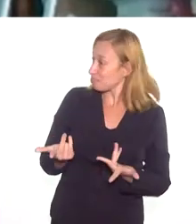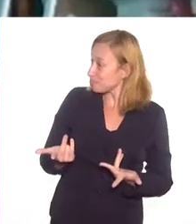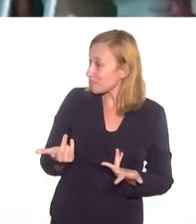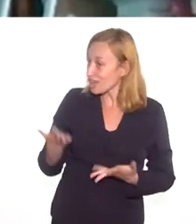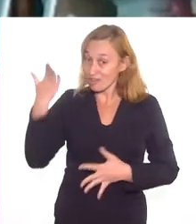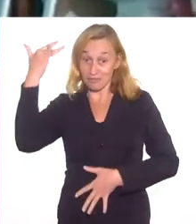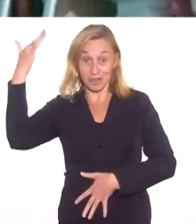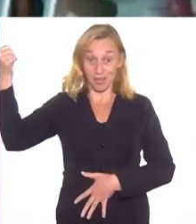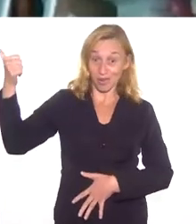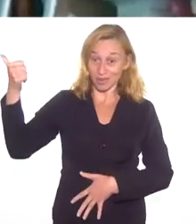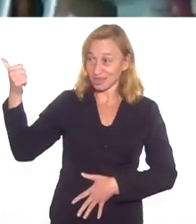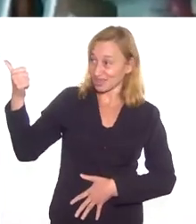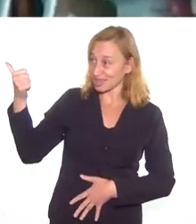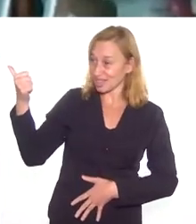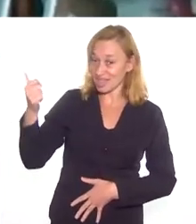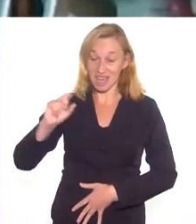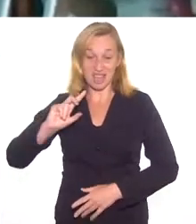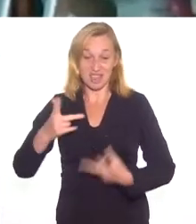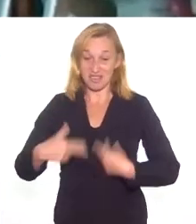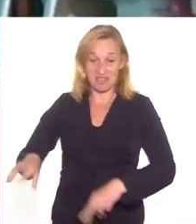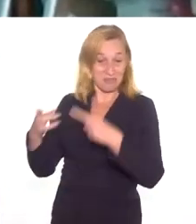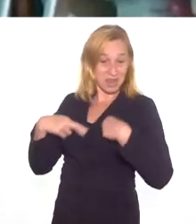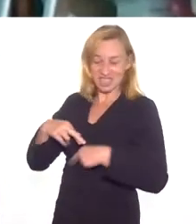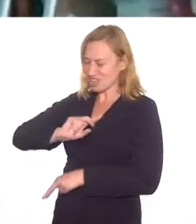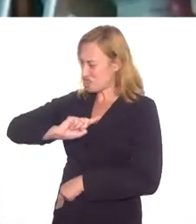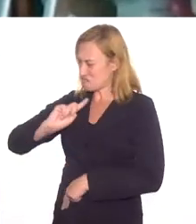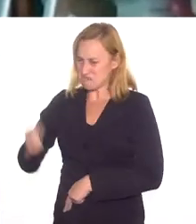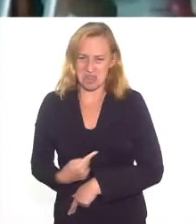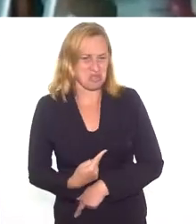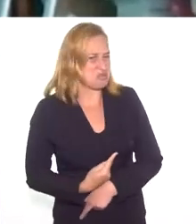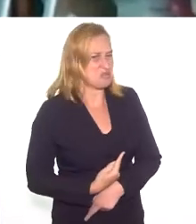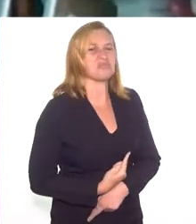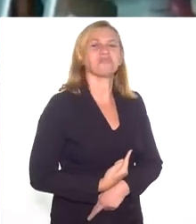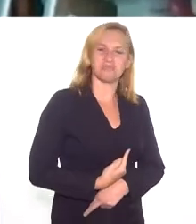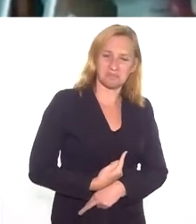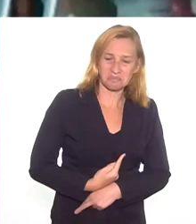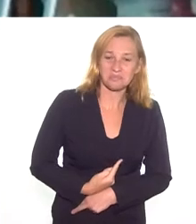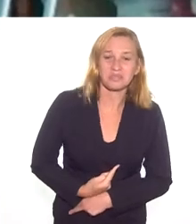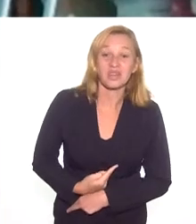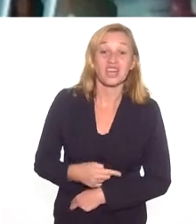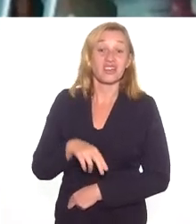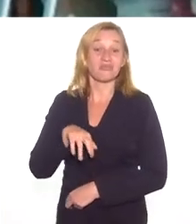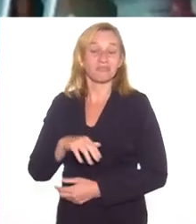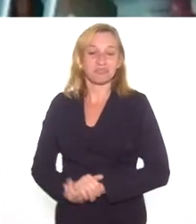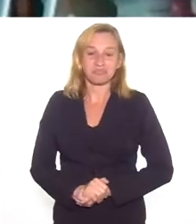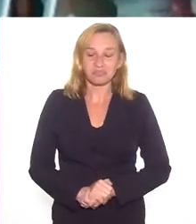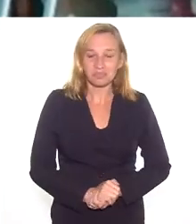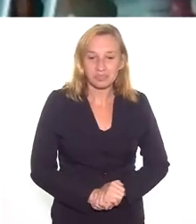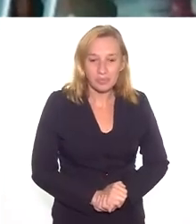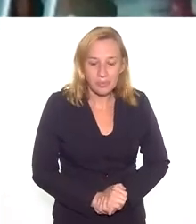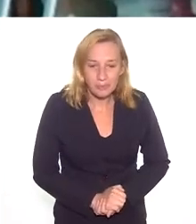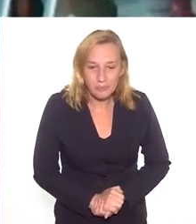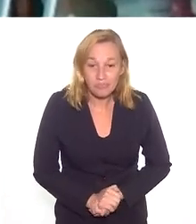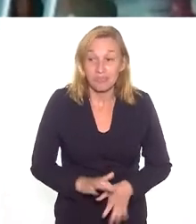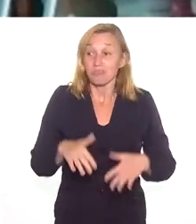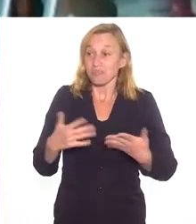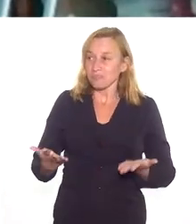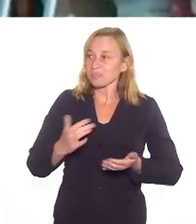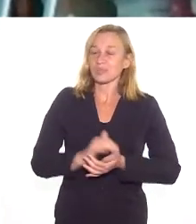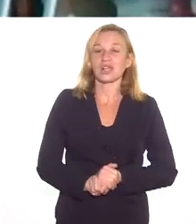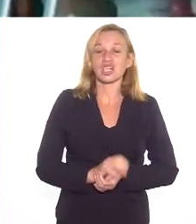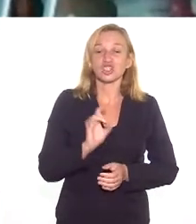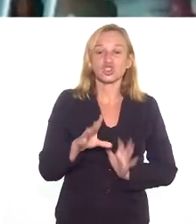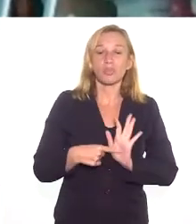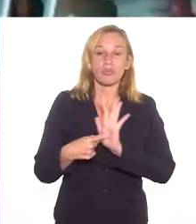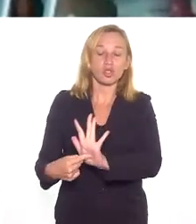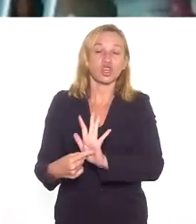Devia ter 12 anos. Então, eu ganhava sorvete, ganhava mil presentes. E meu irmão, François, ficava sempre